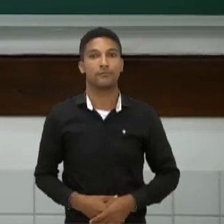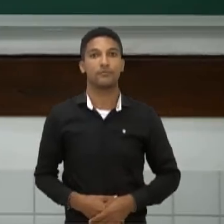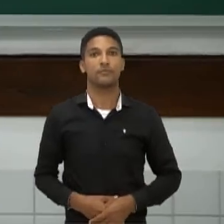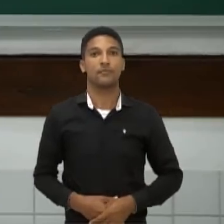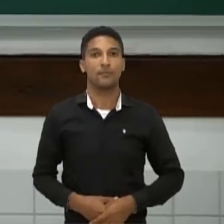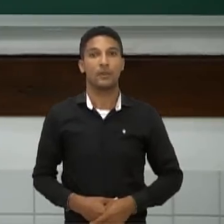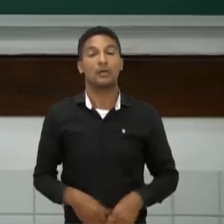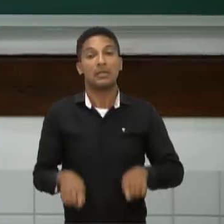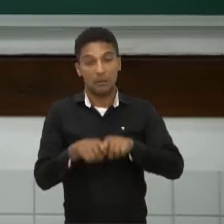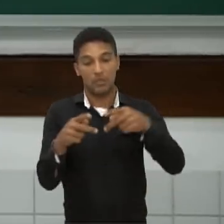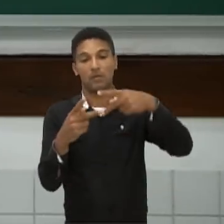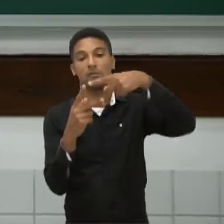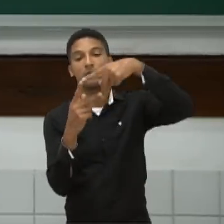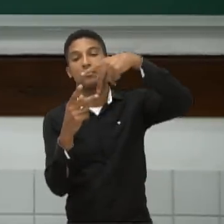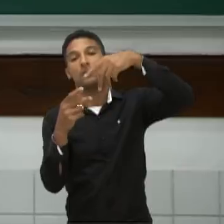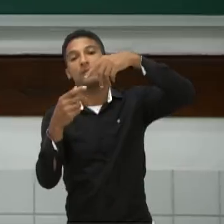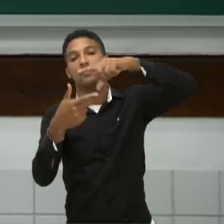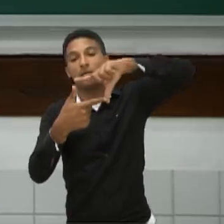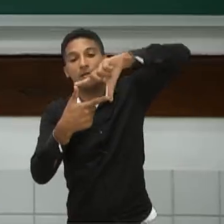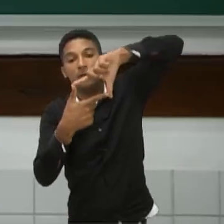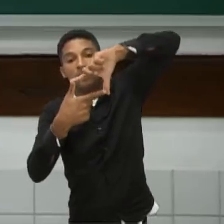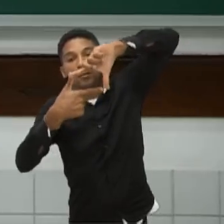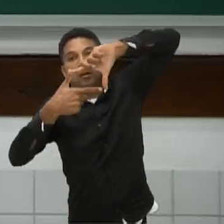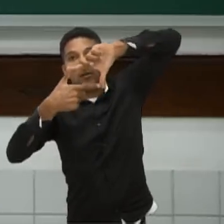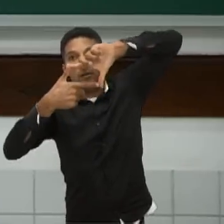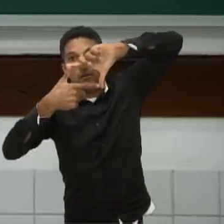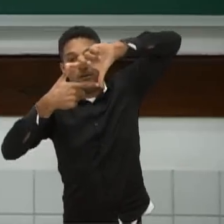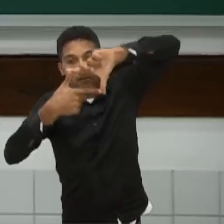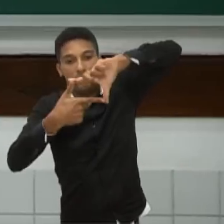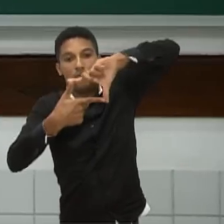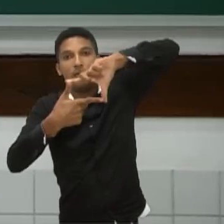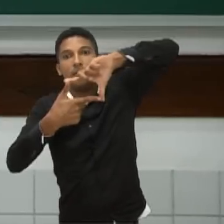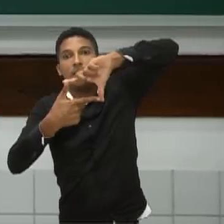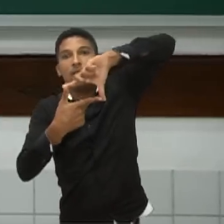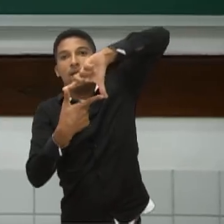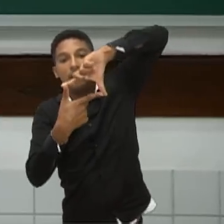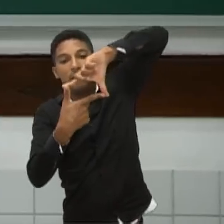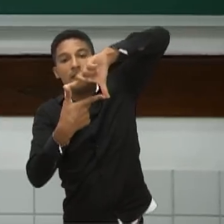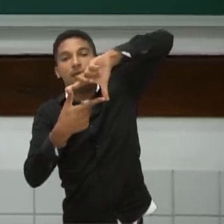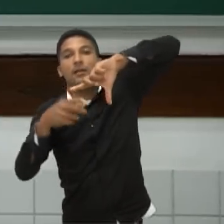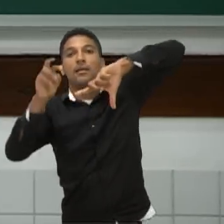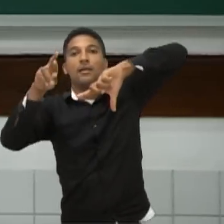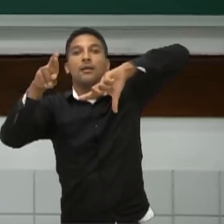dos quadriláteros, tá? E nesse caso nós temos aqui o triângulo, que também é um polígono, tá?